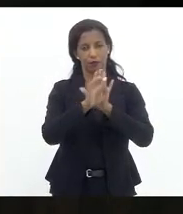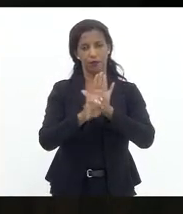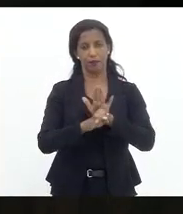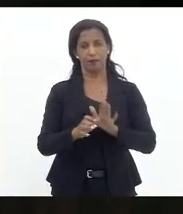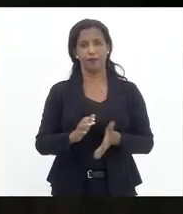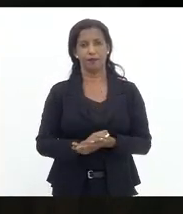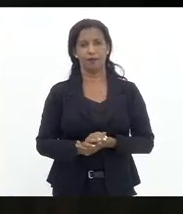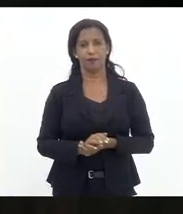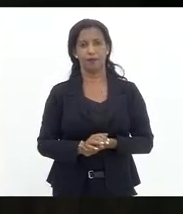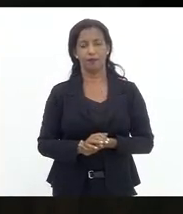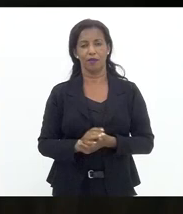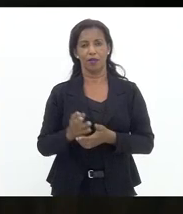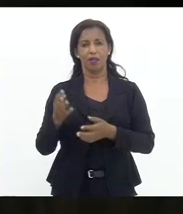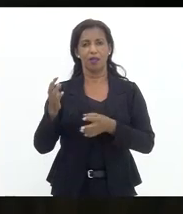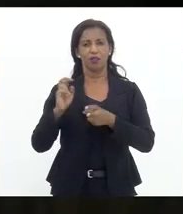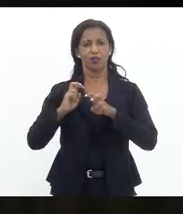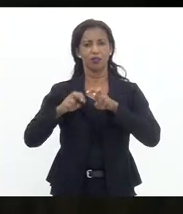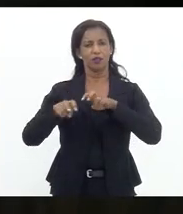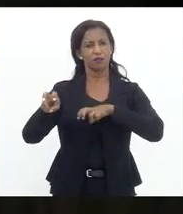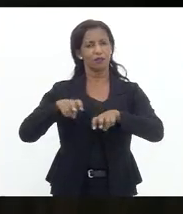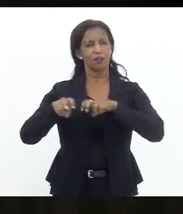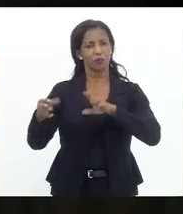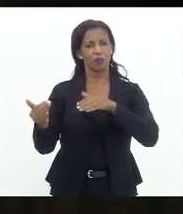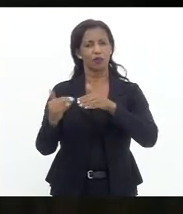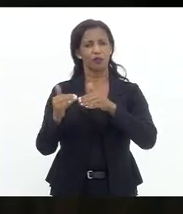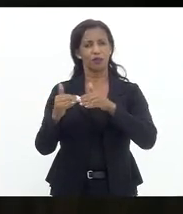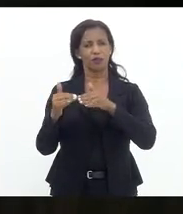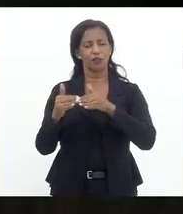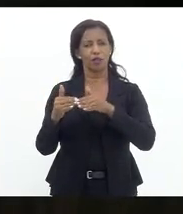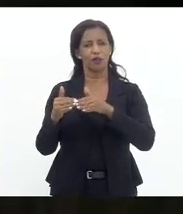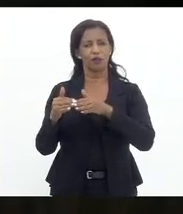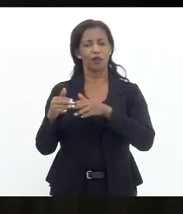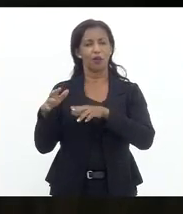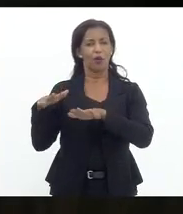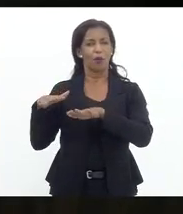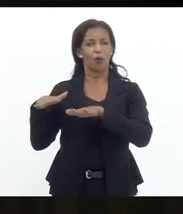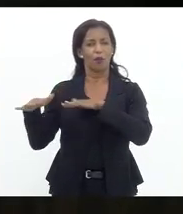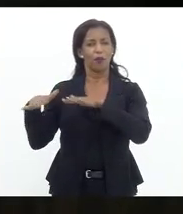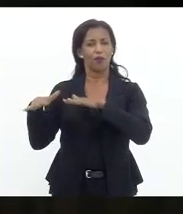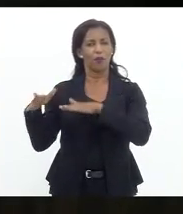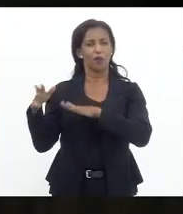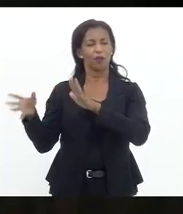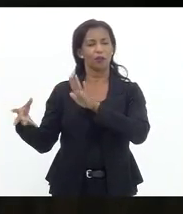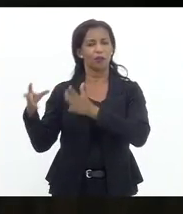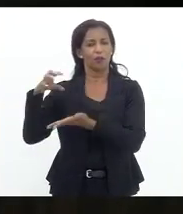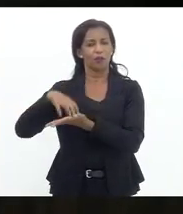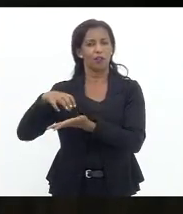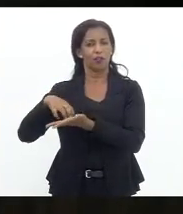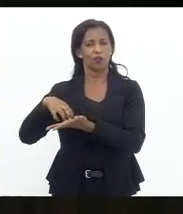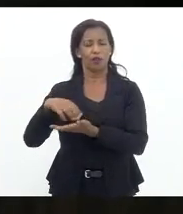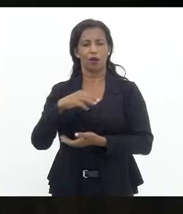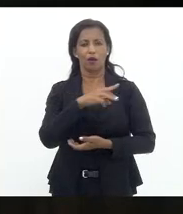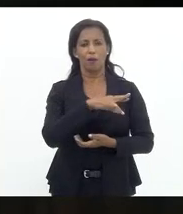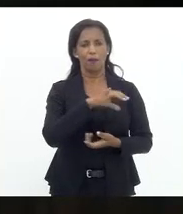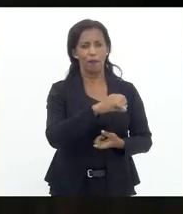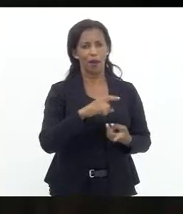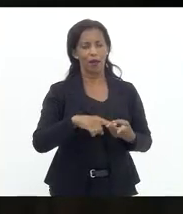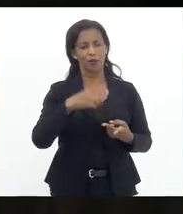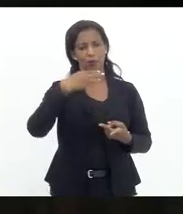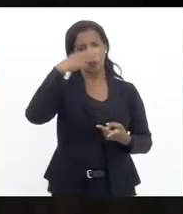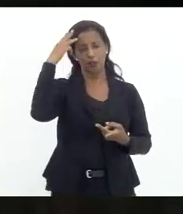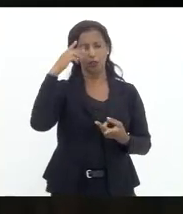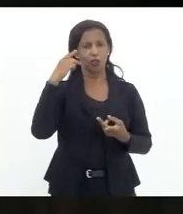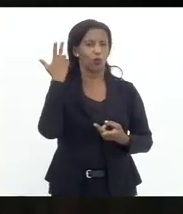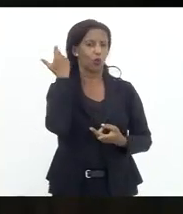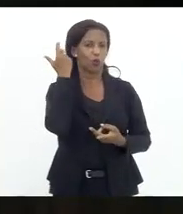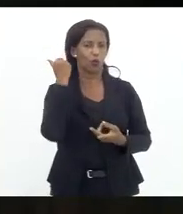emendas. De transporte, favorável. De assuntos municipais e desenvolvimento regional, favorável. Relator, deputado Márcio Pacheco, Eliomar Coelho e Carlos Macedo.